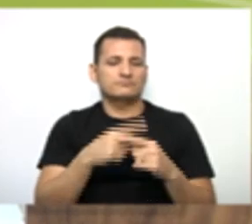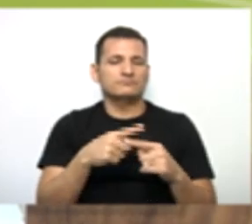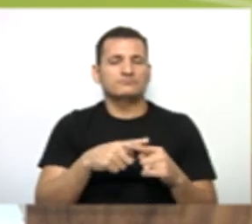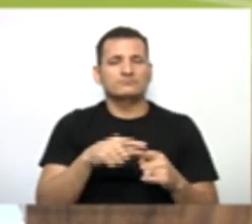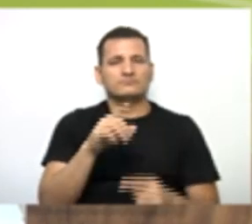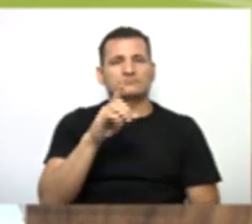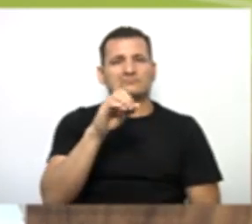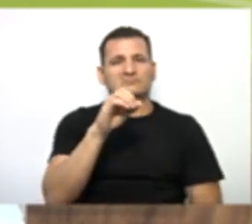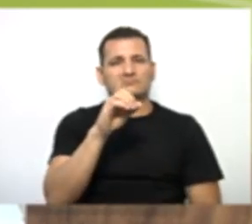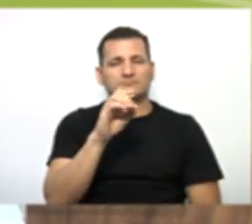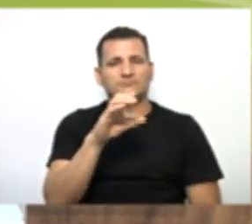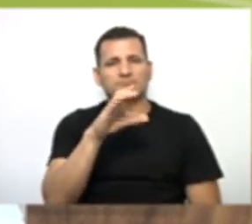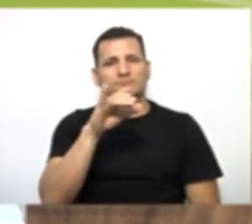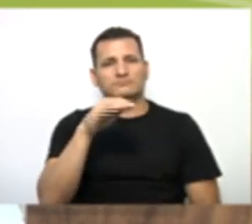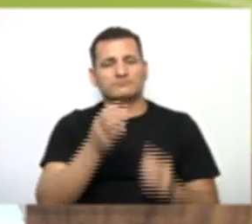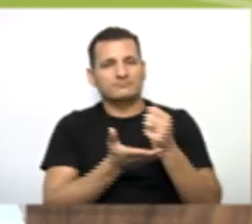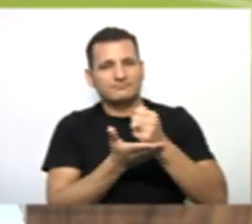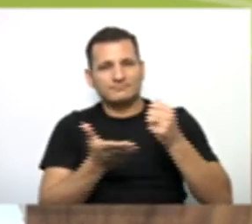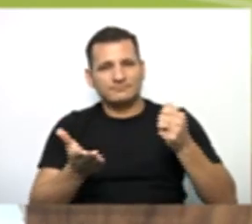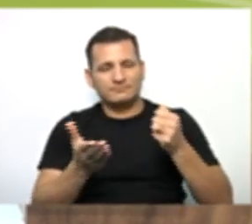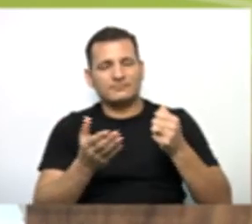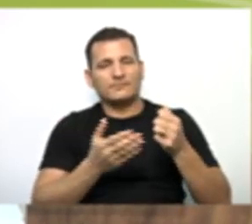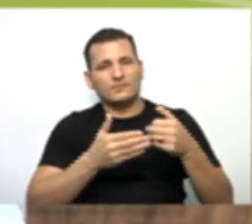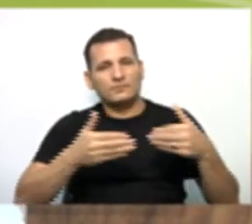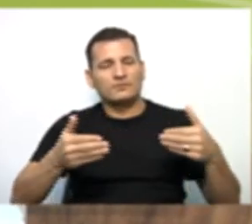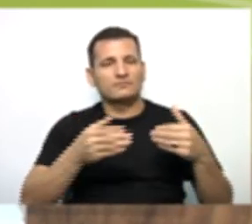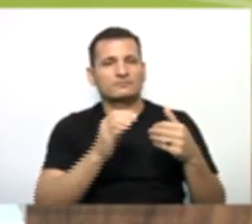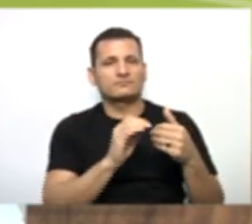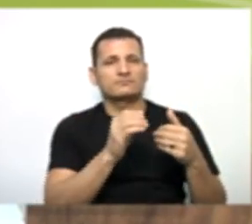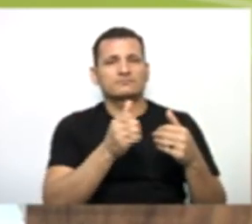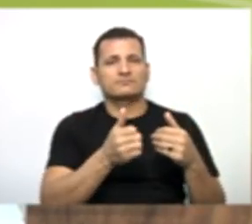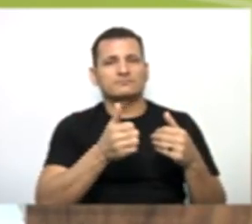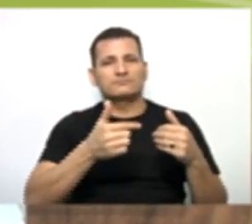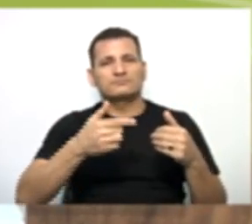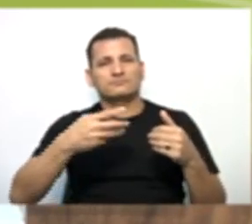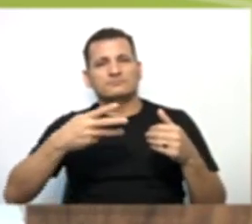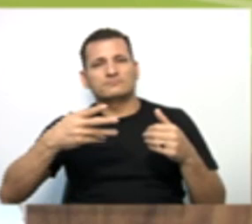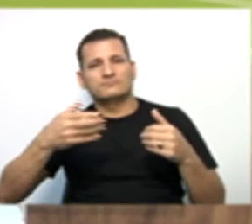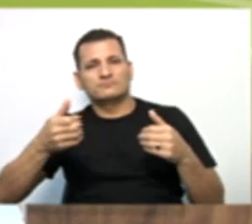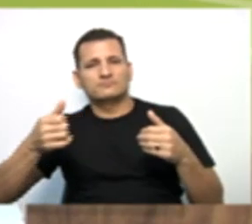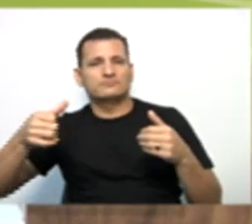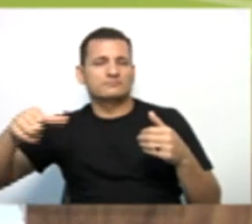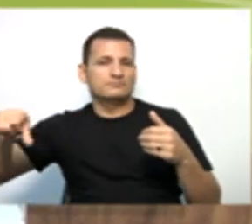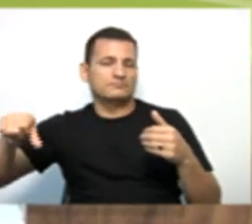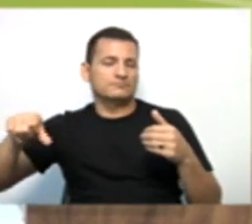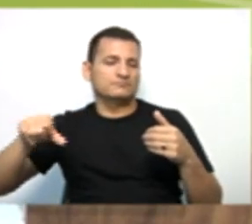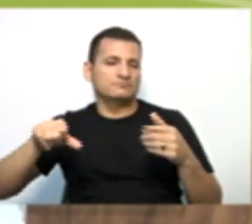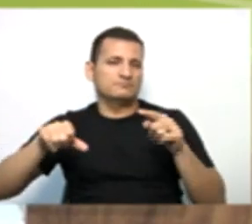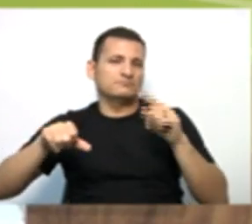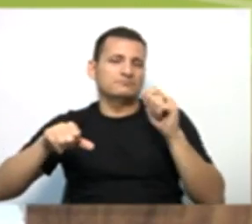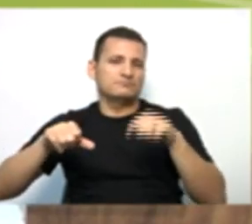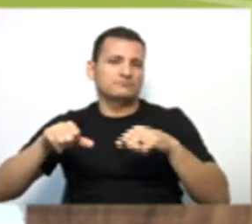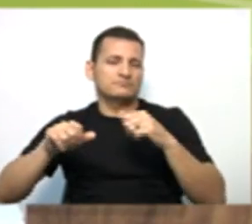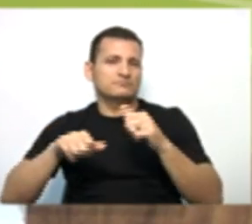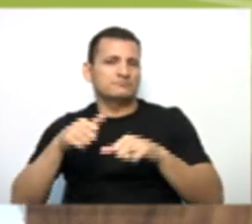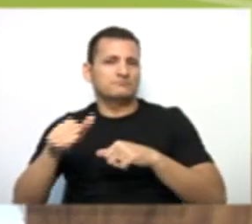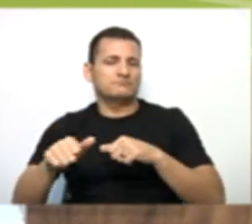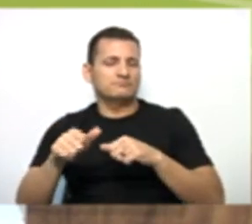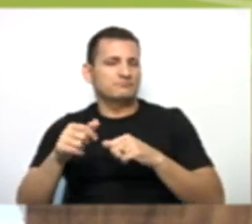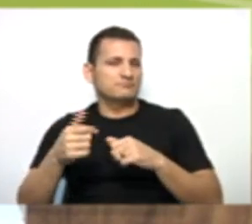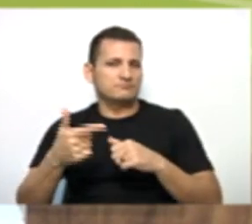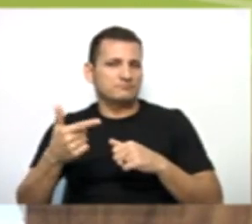decimal, ele começa 0, 1, 2, 3, 4, 5, 6, 7, 8, 9, e daí sim você precisaria de uma segunda